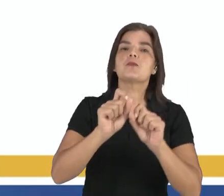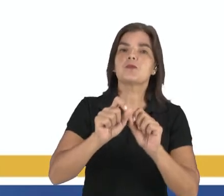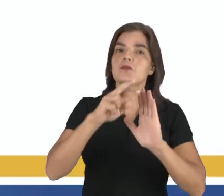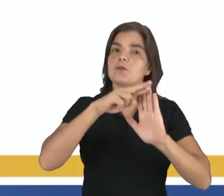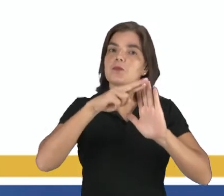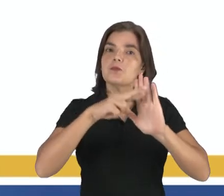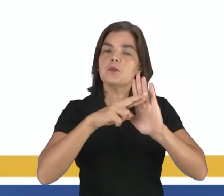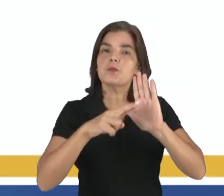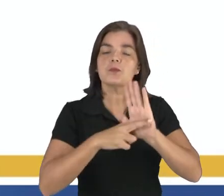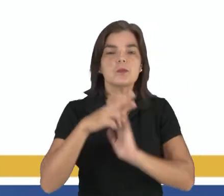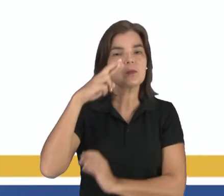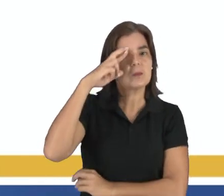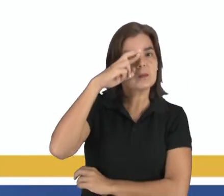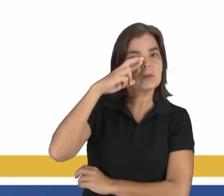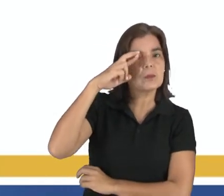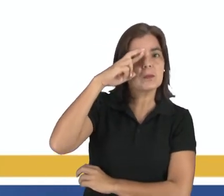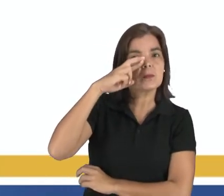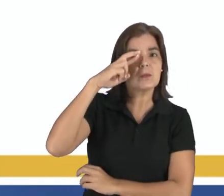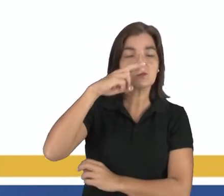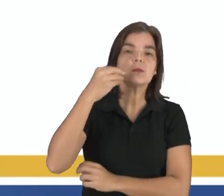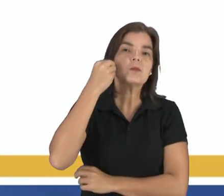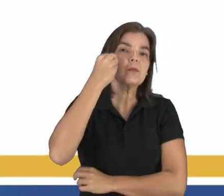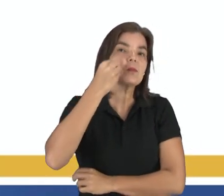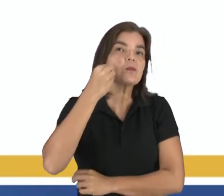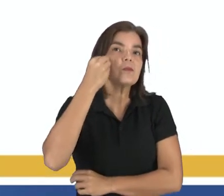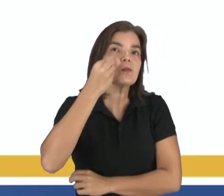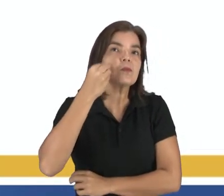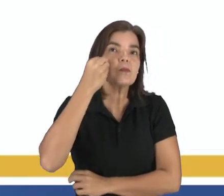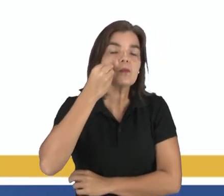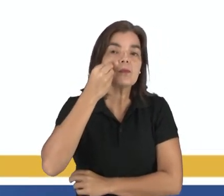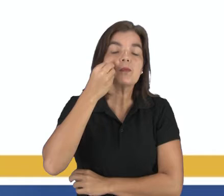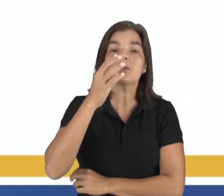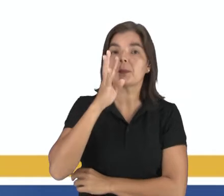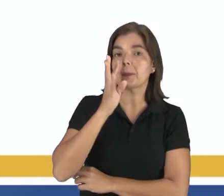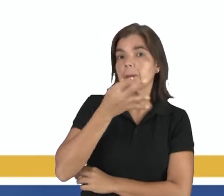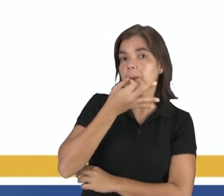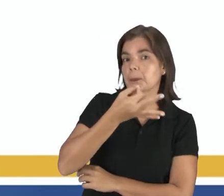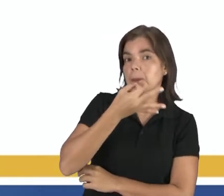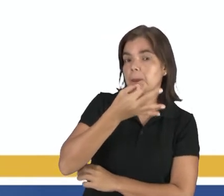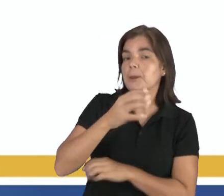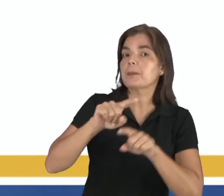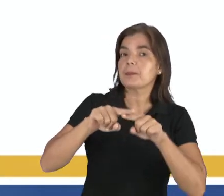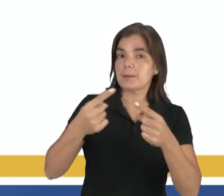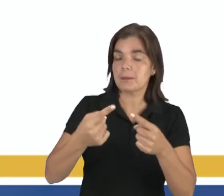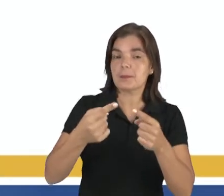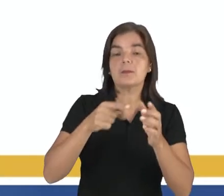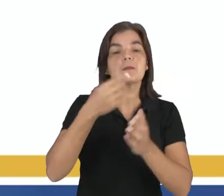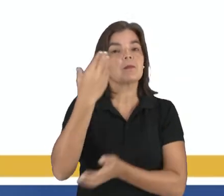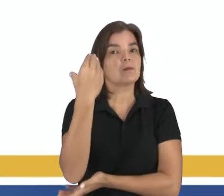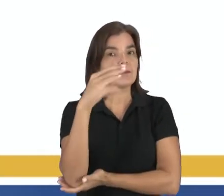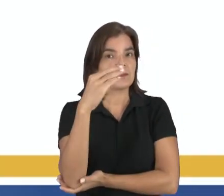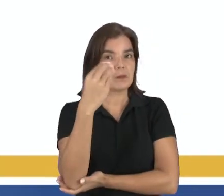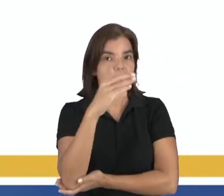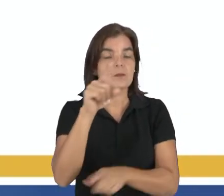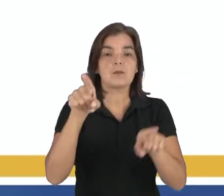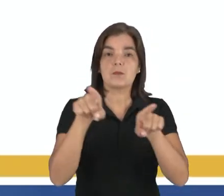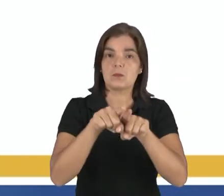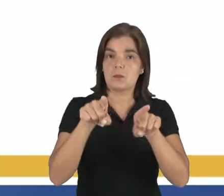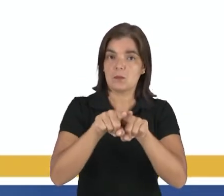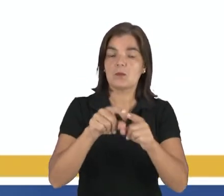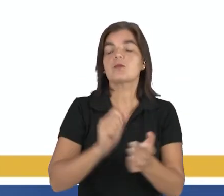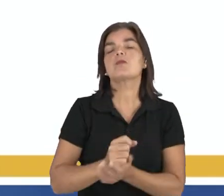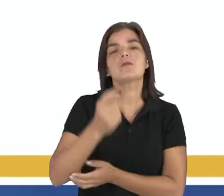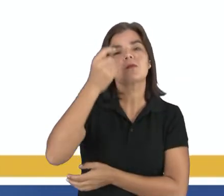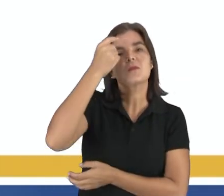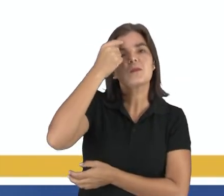de critérios como a observação, a experimentação e a crítica. Logo, a ciência ela é uma especialidade